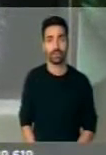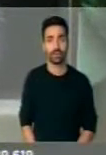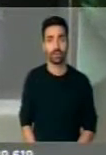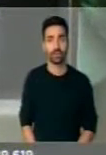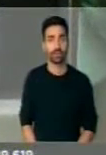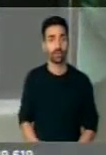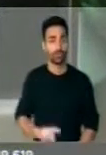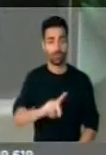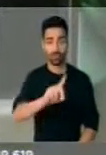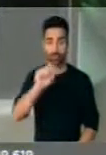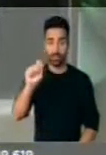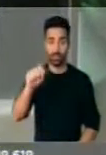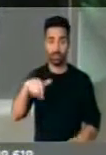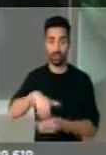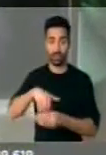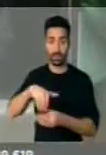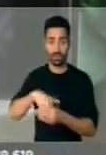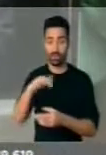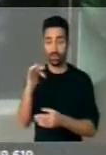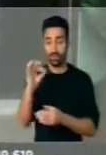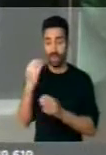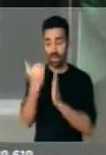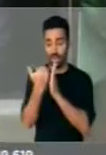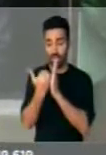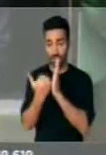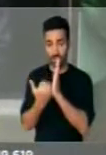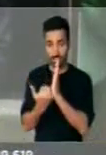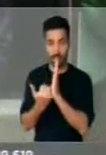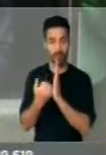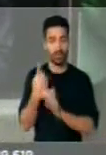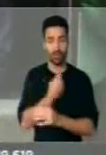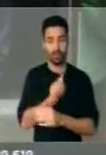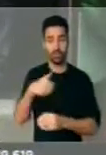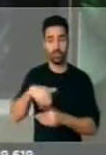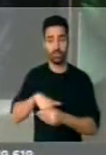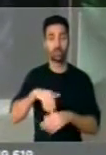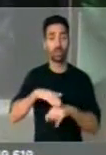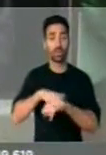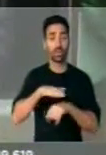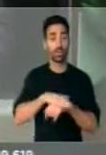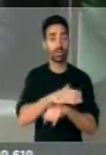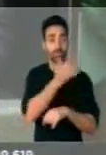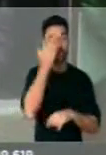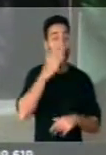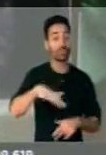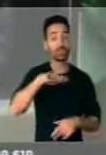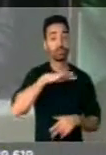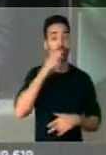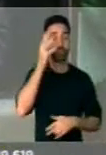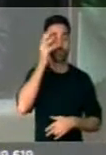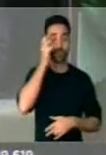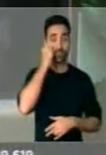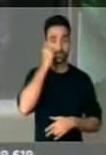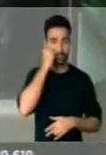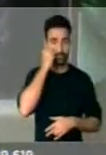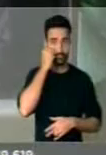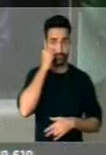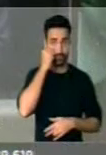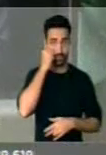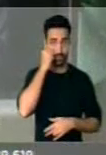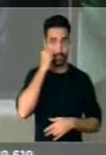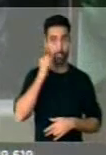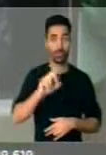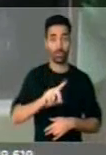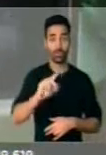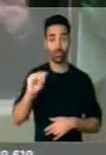da votação fatídica das 10 medidas, votamos à noite, muita gente dormindo. No dia que